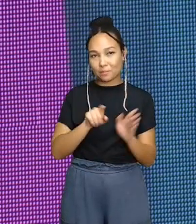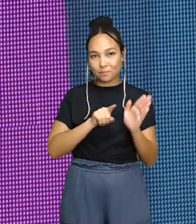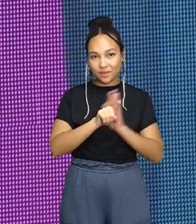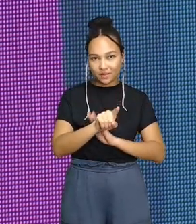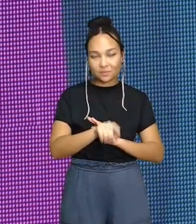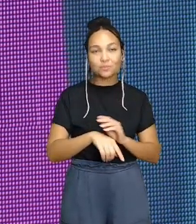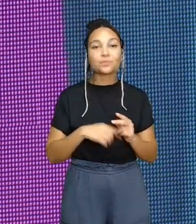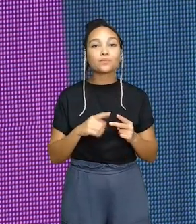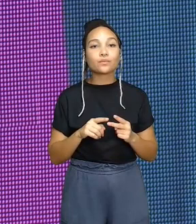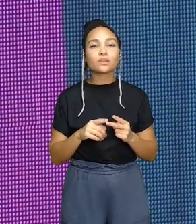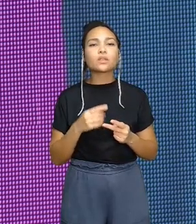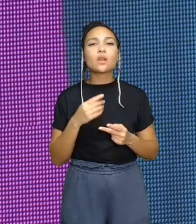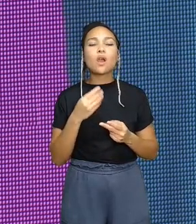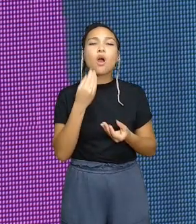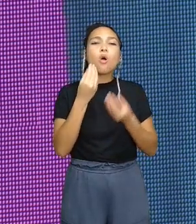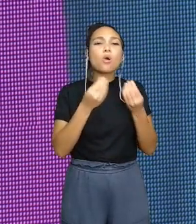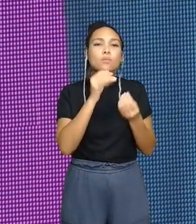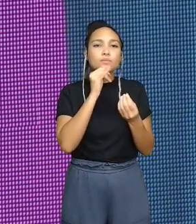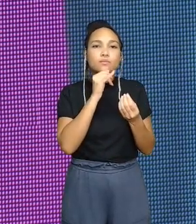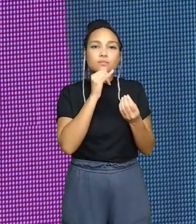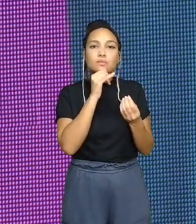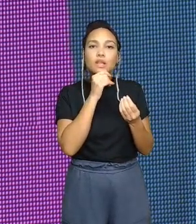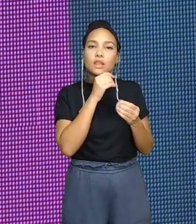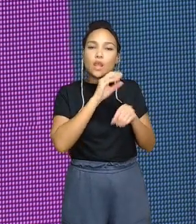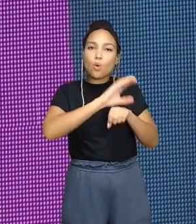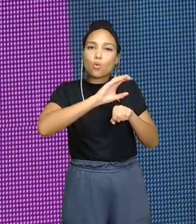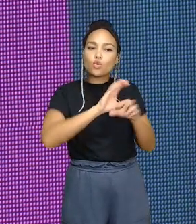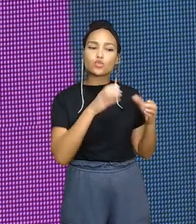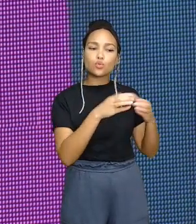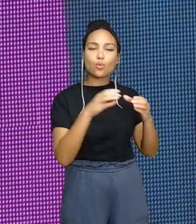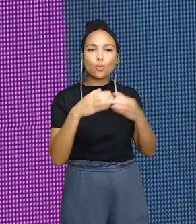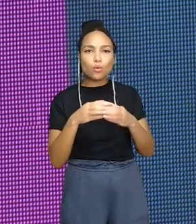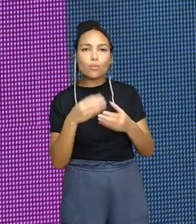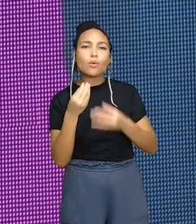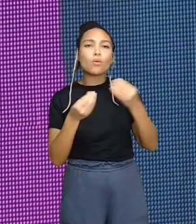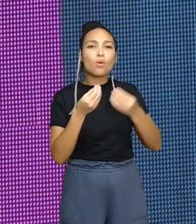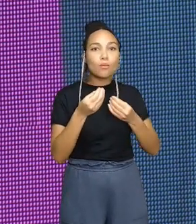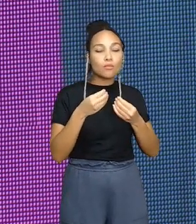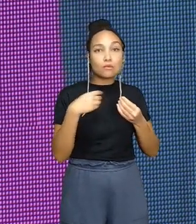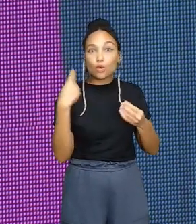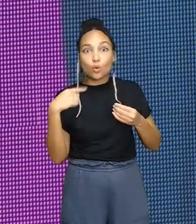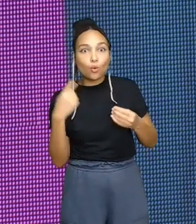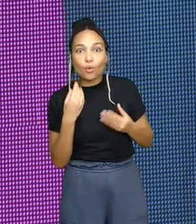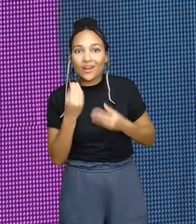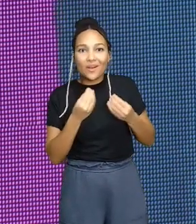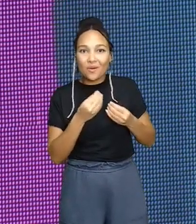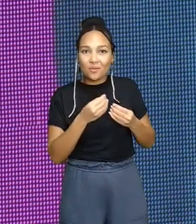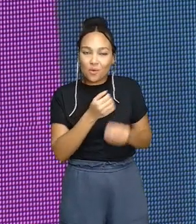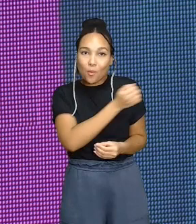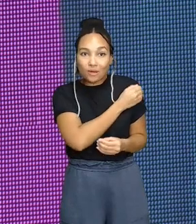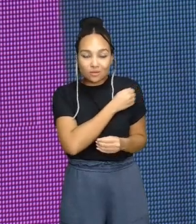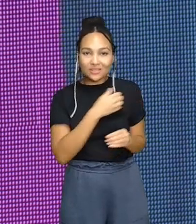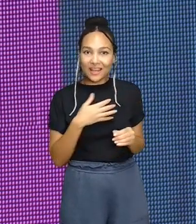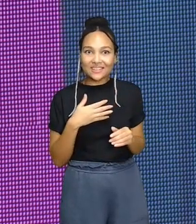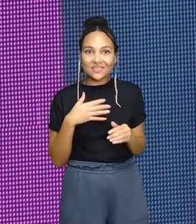tem sido nessas primeiras turmas? Como foi a procura e enfim, os alunos estão entusiasmados? Como é que tem